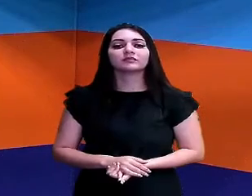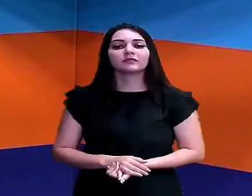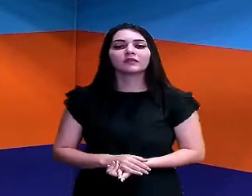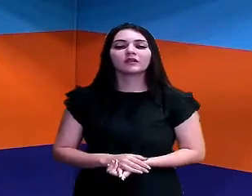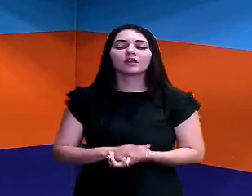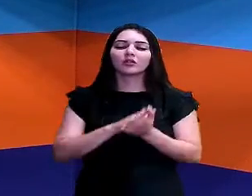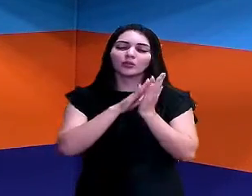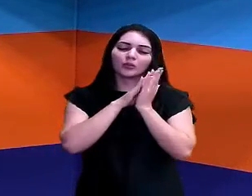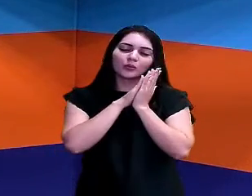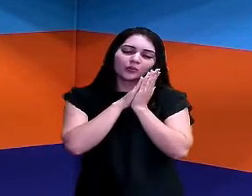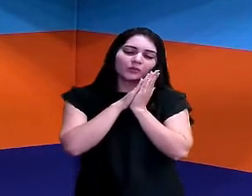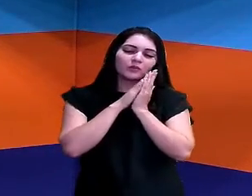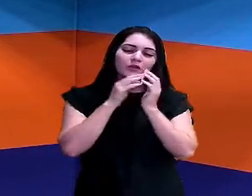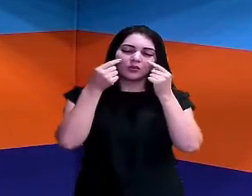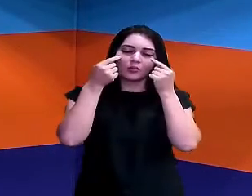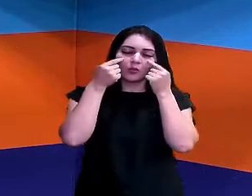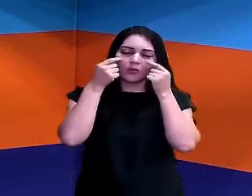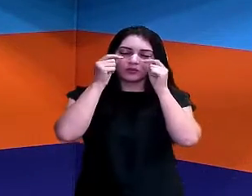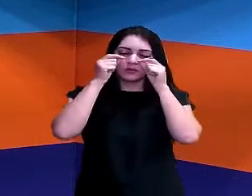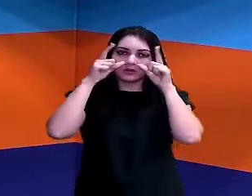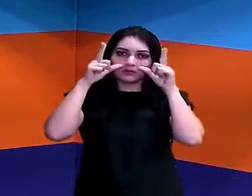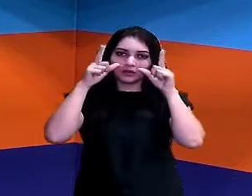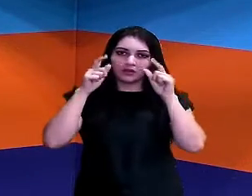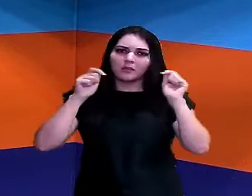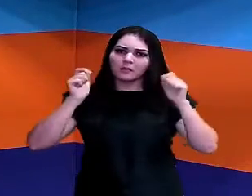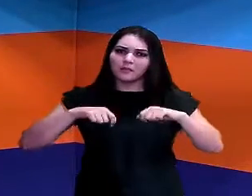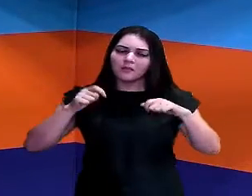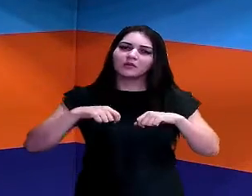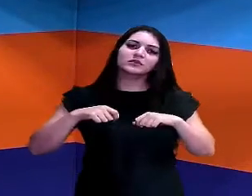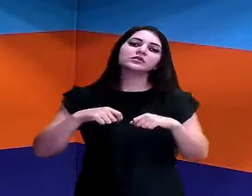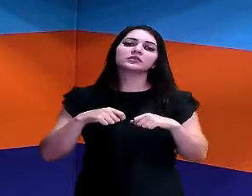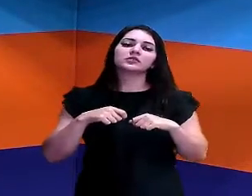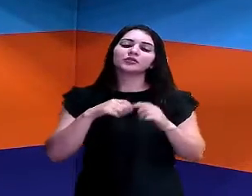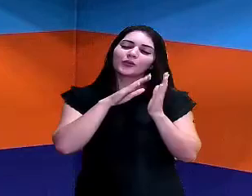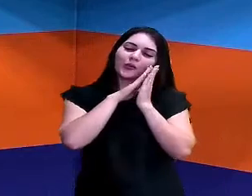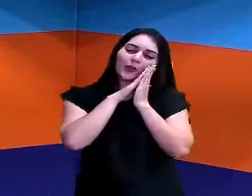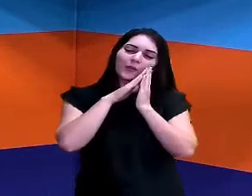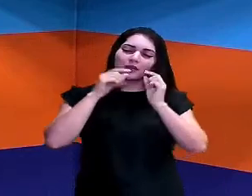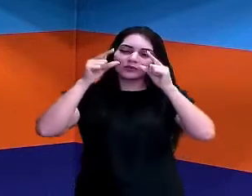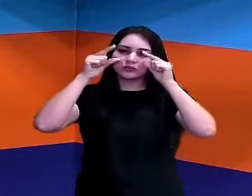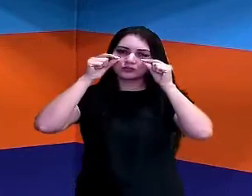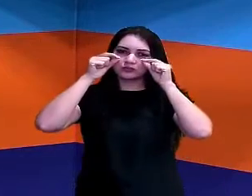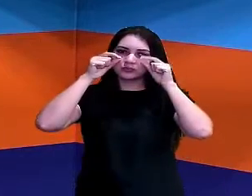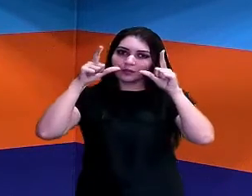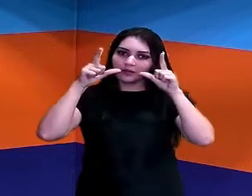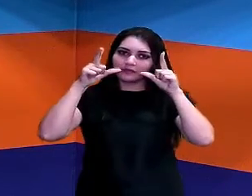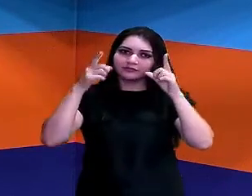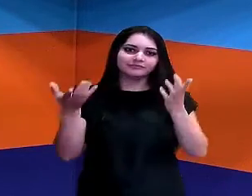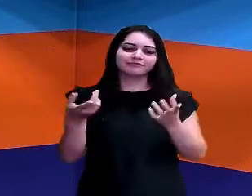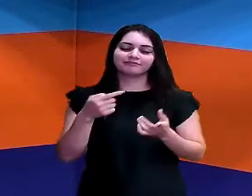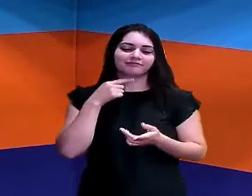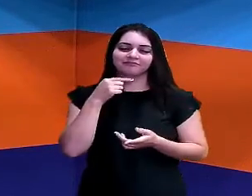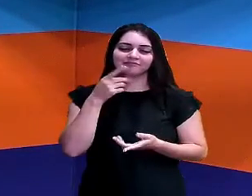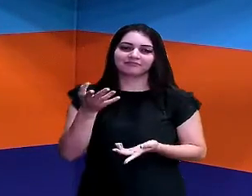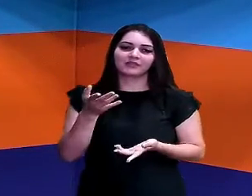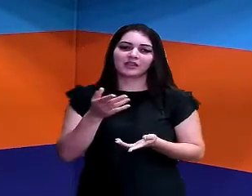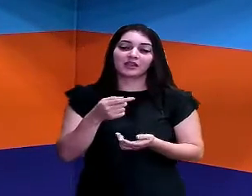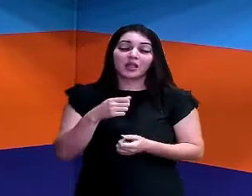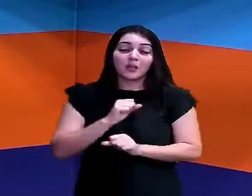Dormir de olhos abertos. Será que eu consigo dormir com o olho aberto? Não, né, gente? Dormir de olho aberto é